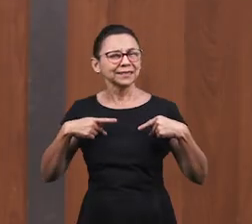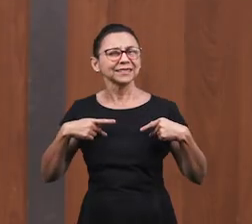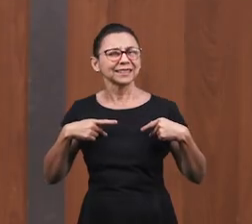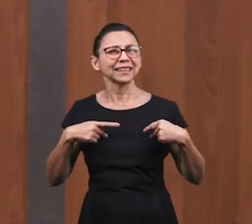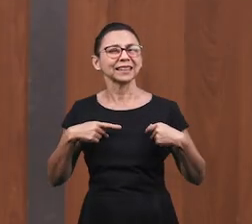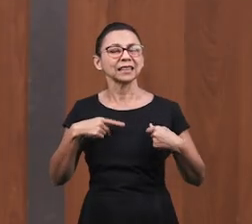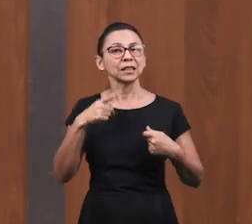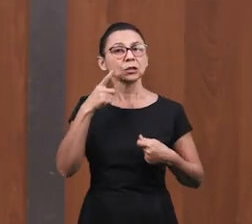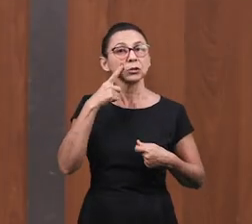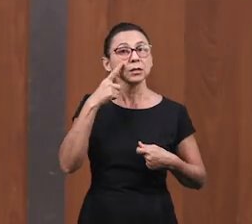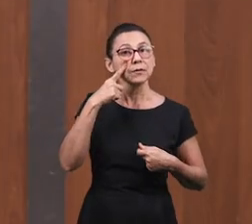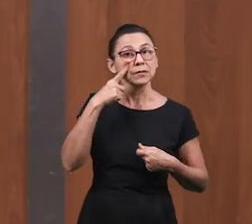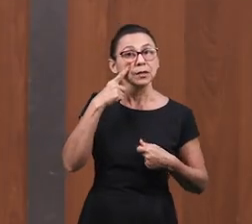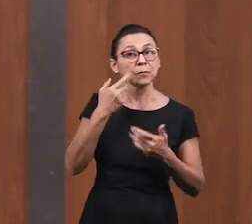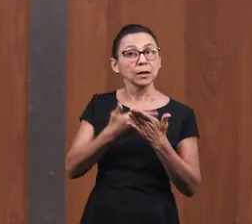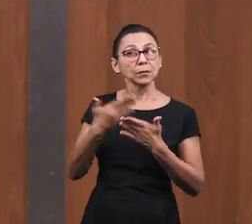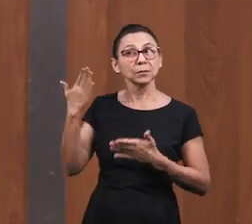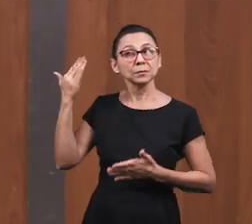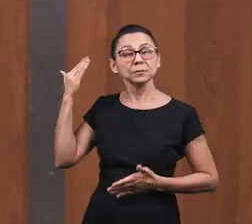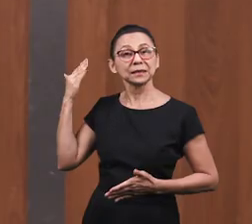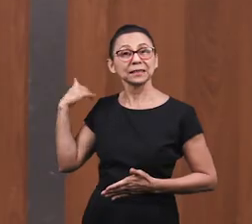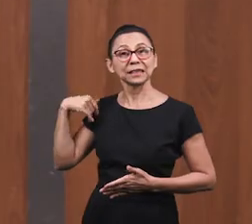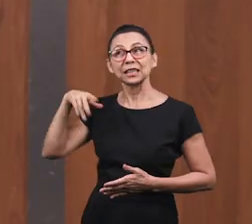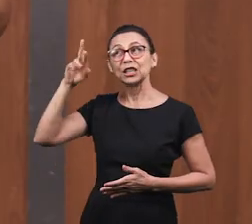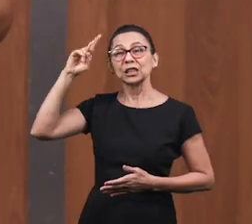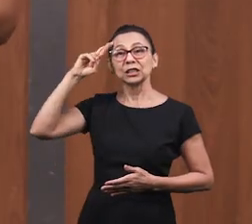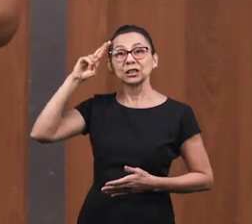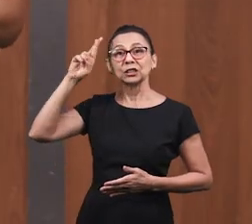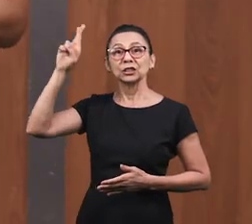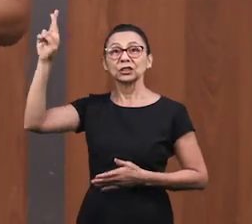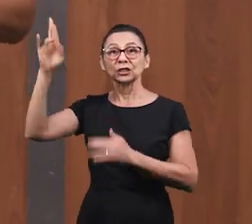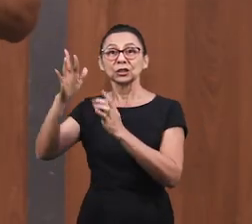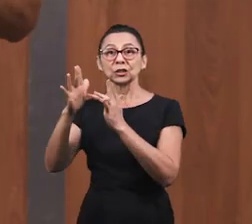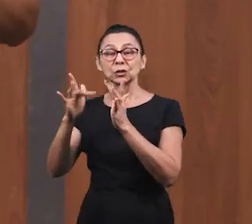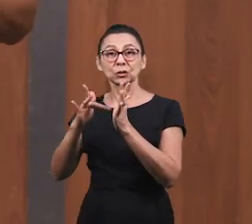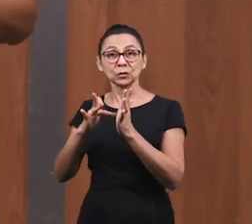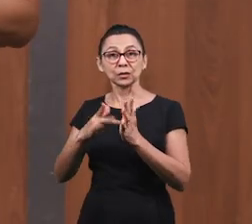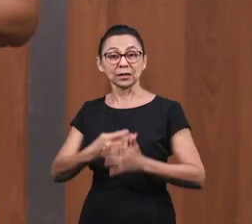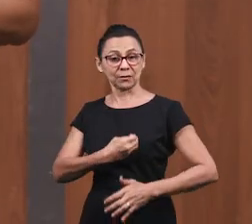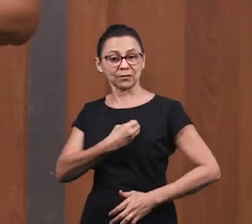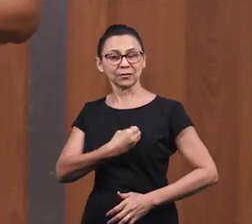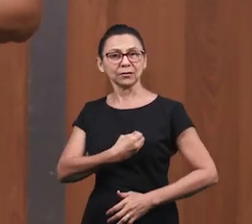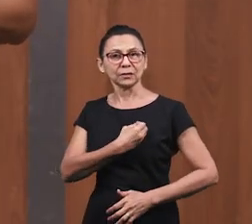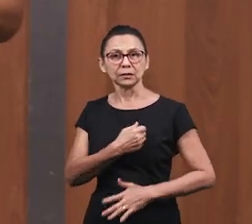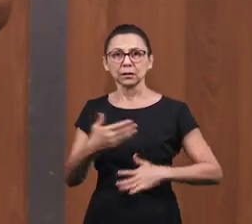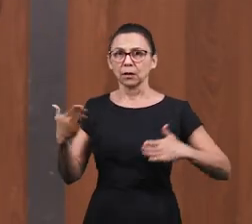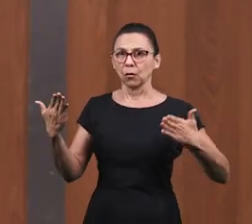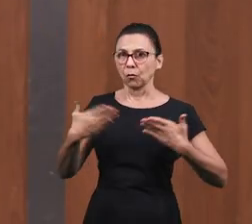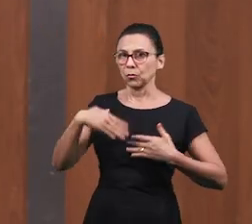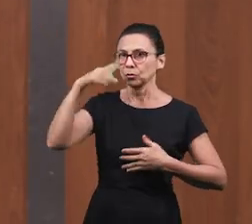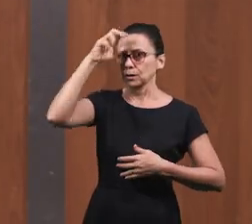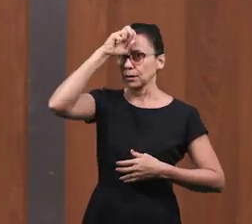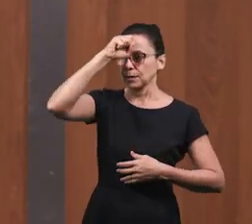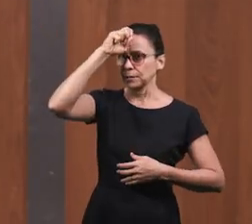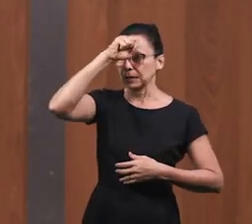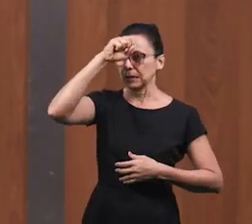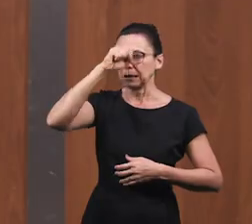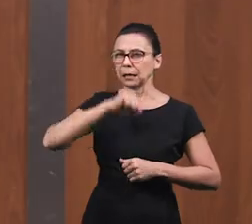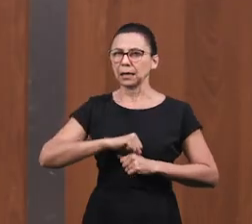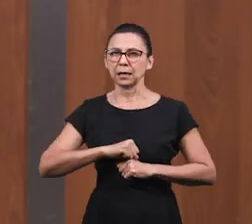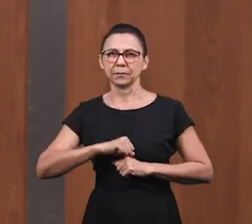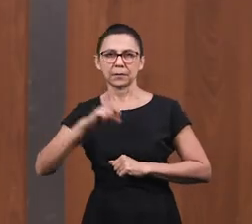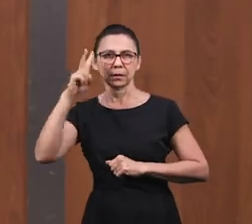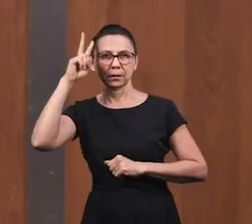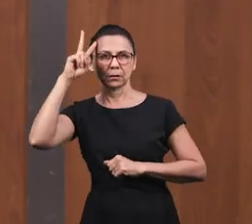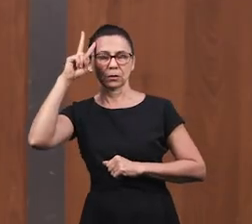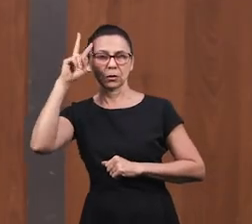aula passada que Jesus é o Senhor da vida. Na aula de hoje, veremos sobre a história de uma